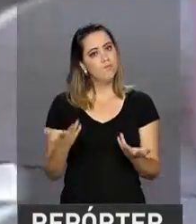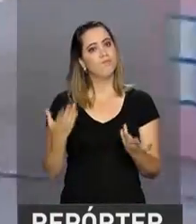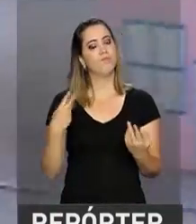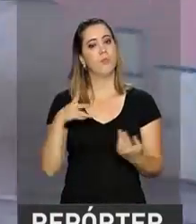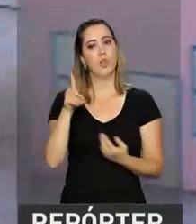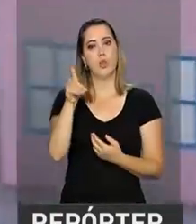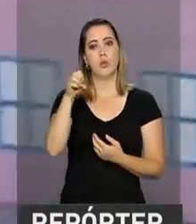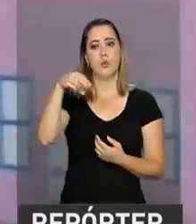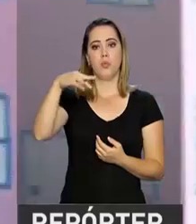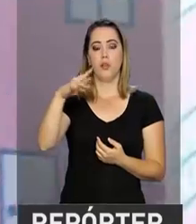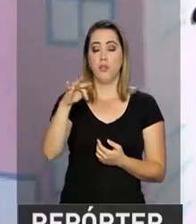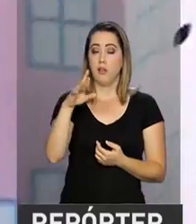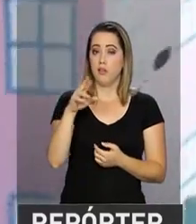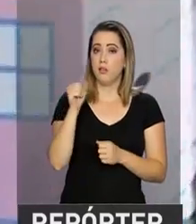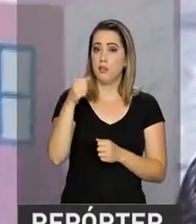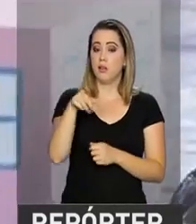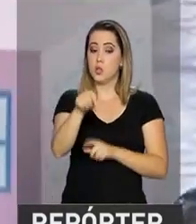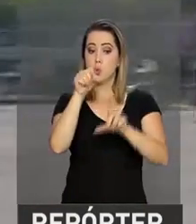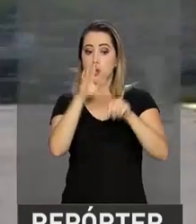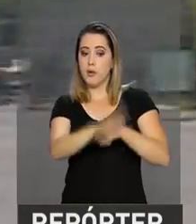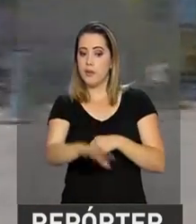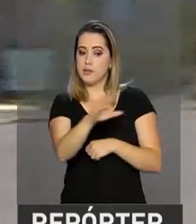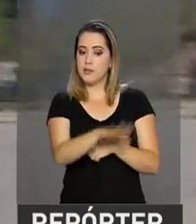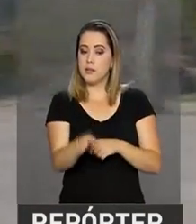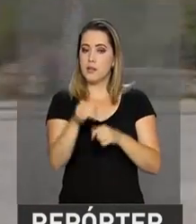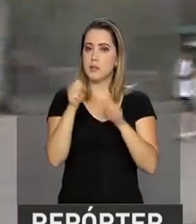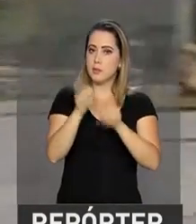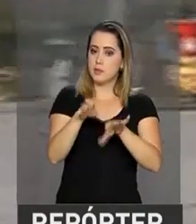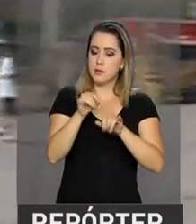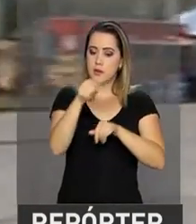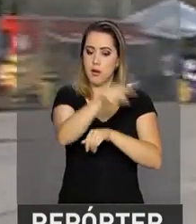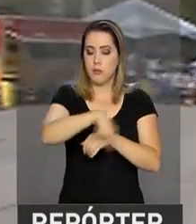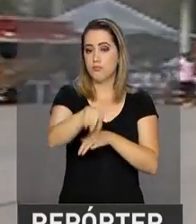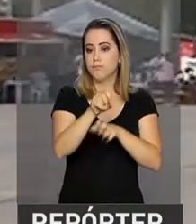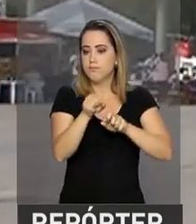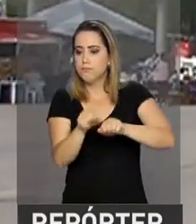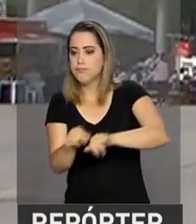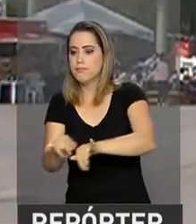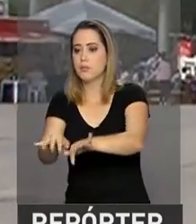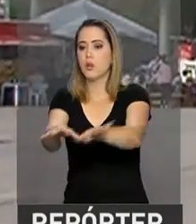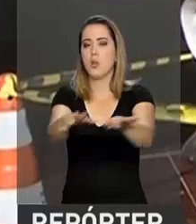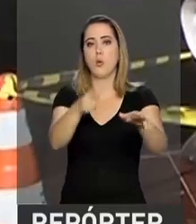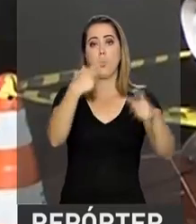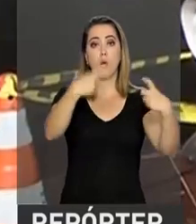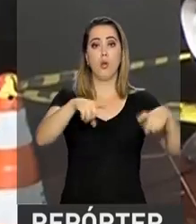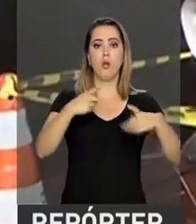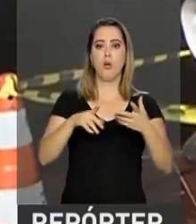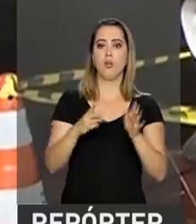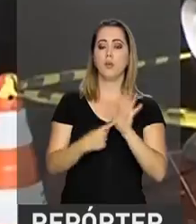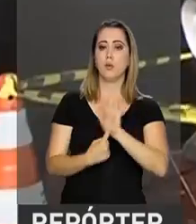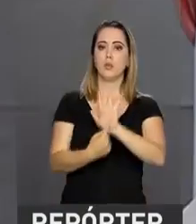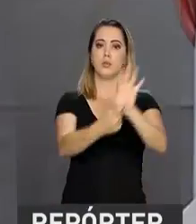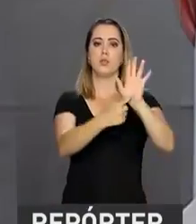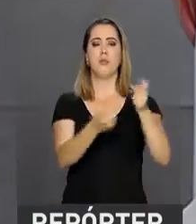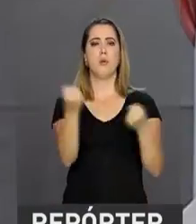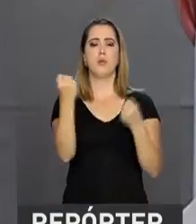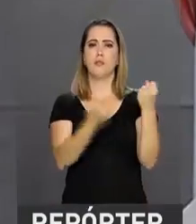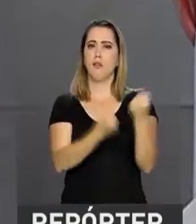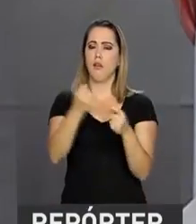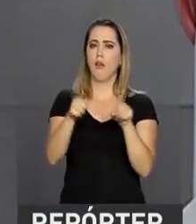escolheram as crianças como multiplicadores em um parque da cidade uma grande tenda com exposição de viaturas